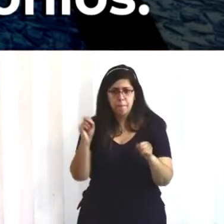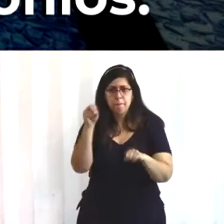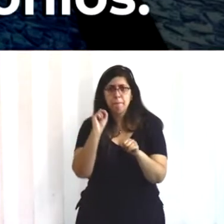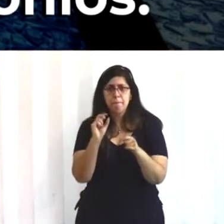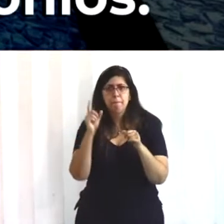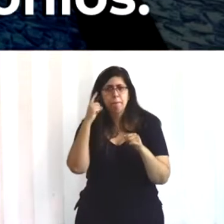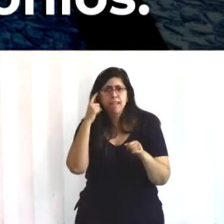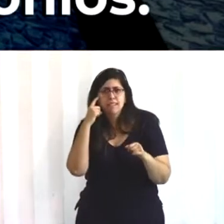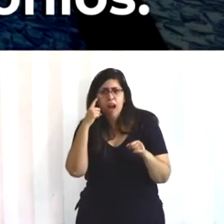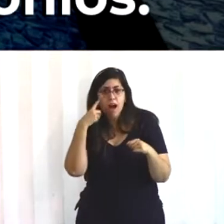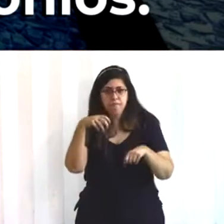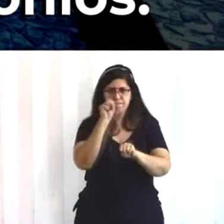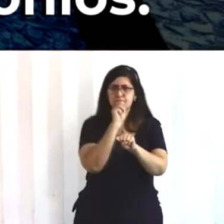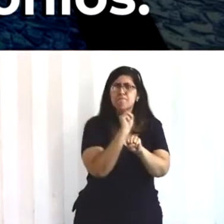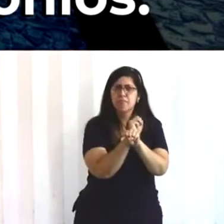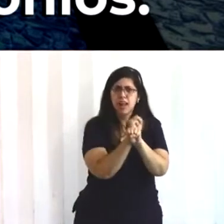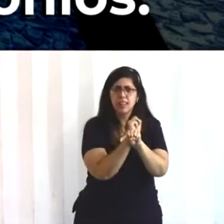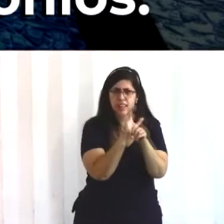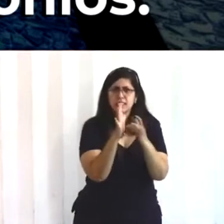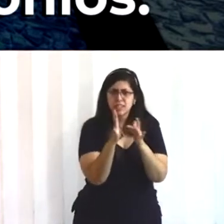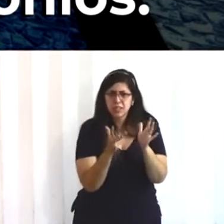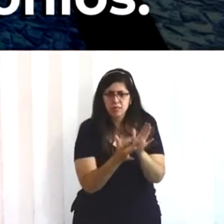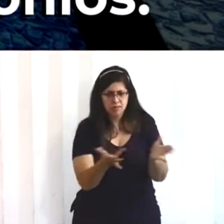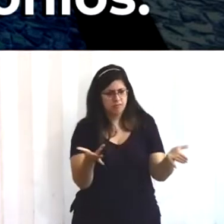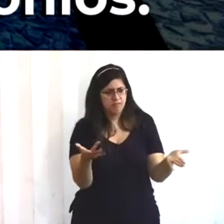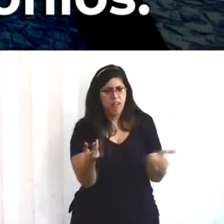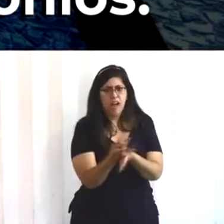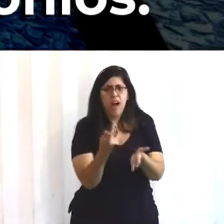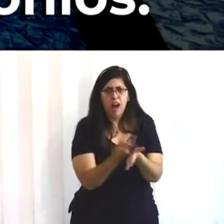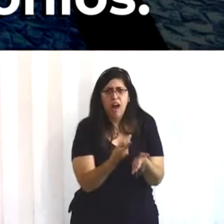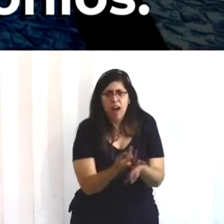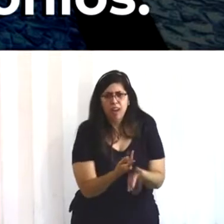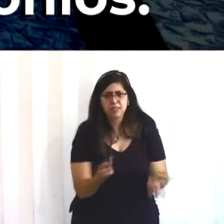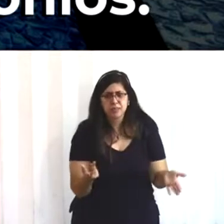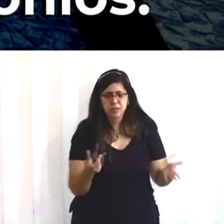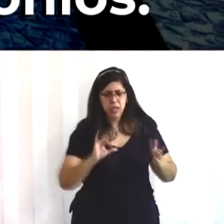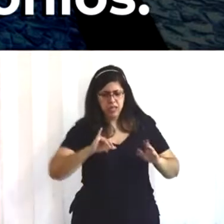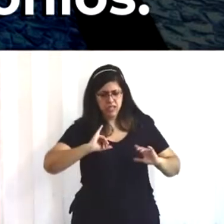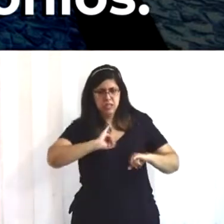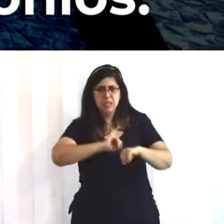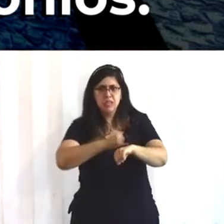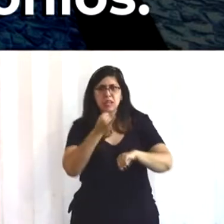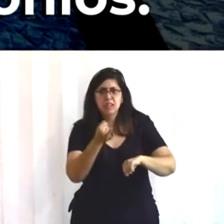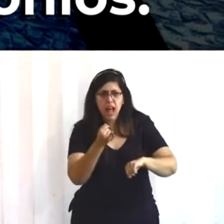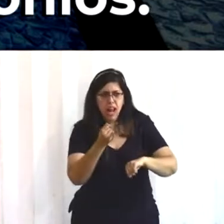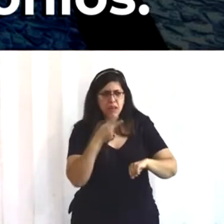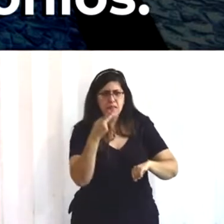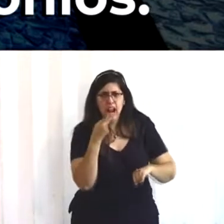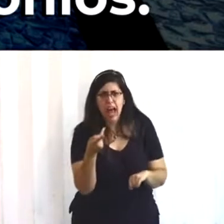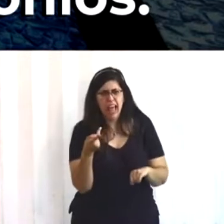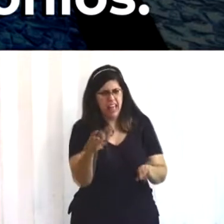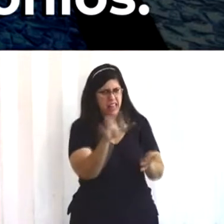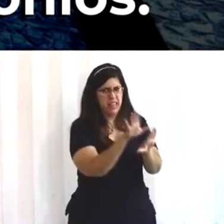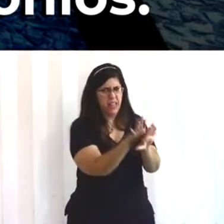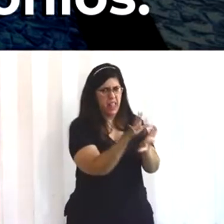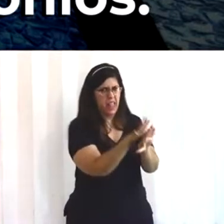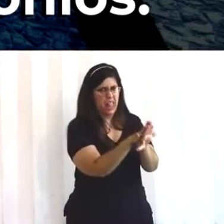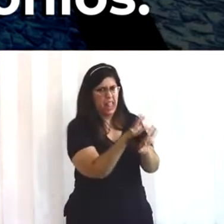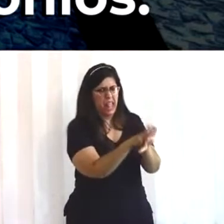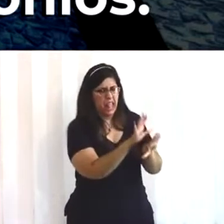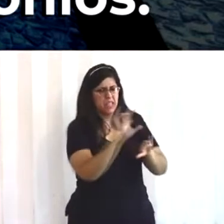Os escribas que haviam descido de Jerusalém diziam, ele está possesso de Belzebu, e é pelo maioral